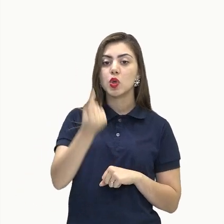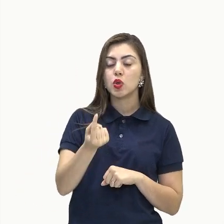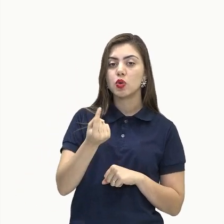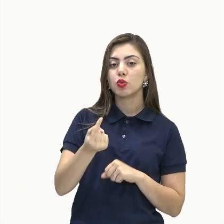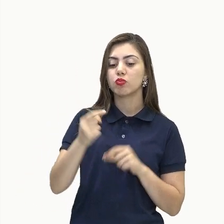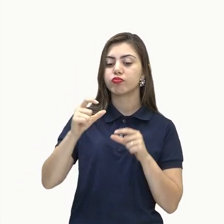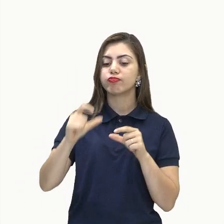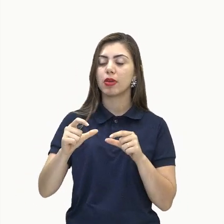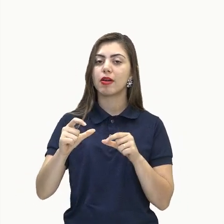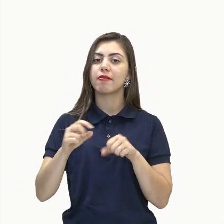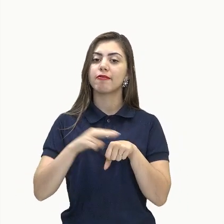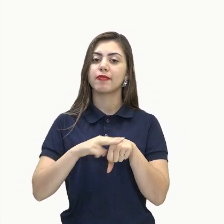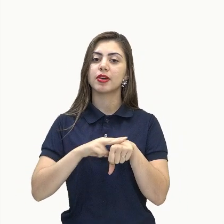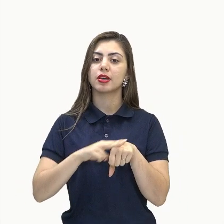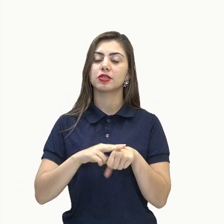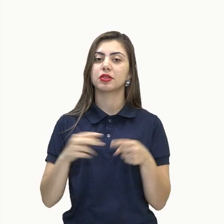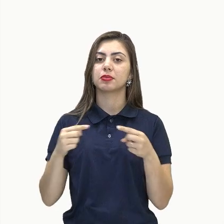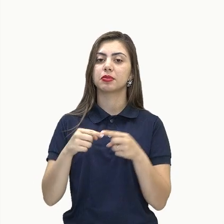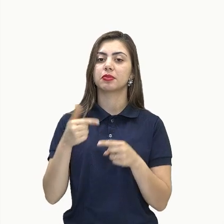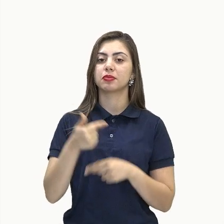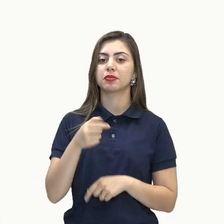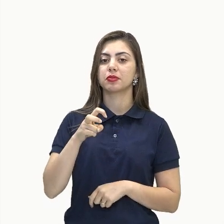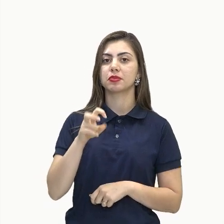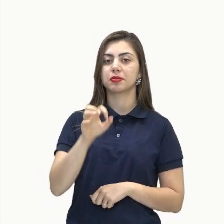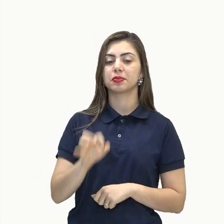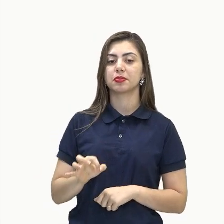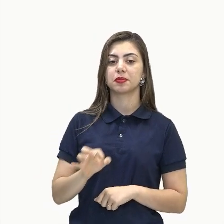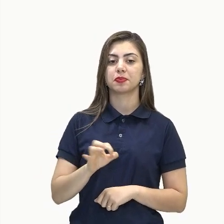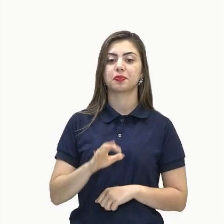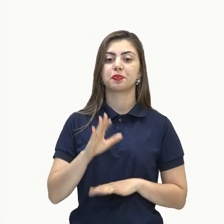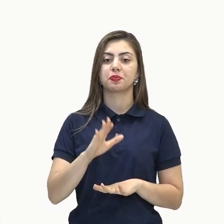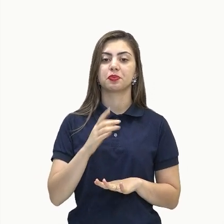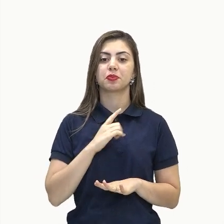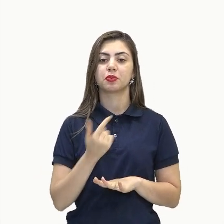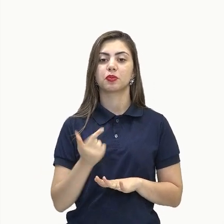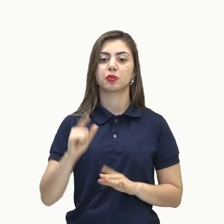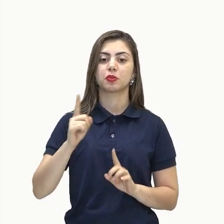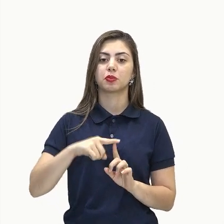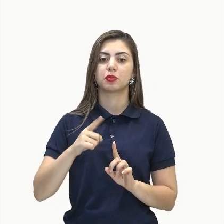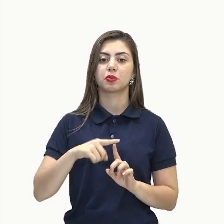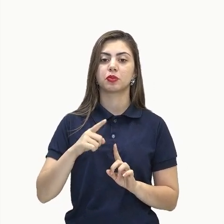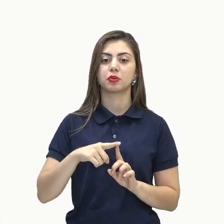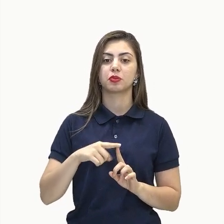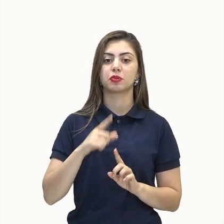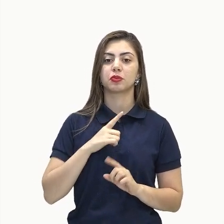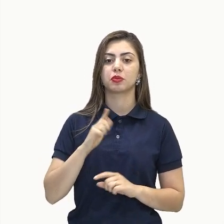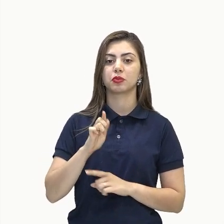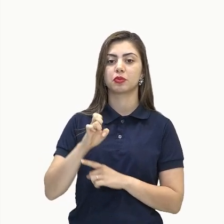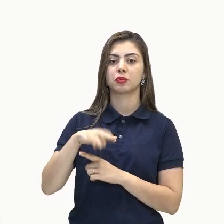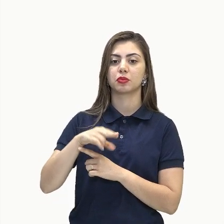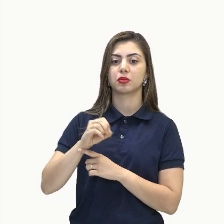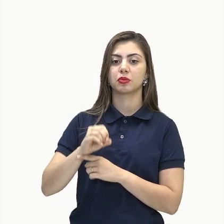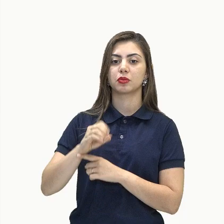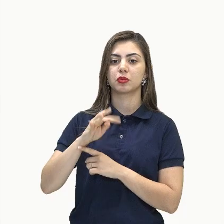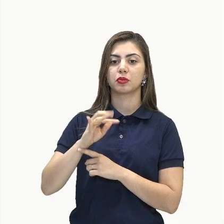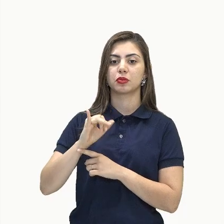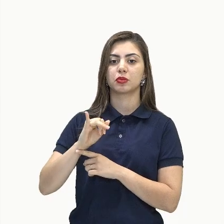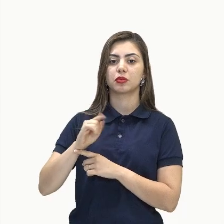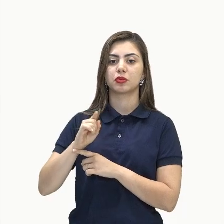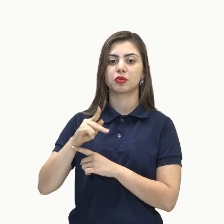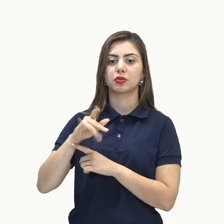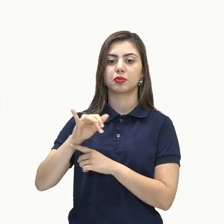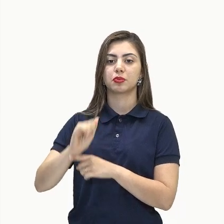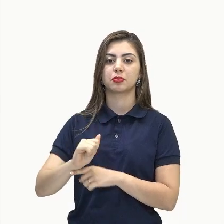Já a proporção genotípica apresentava 25%. Vejam vocês, apenas aqui,